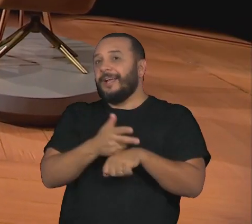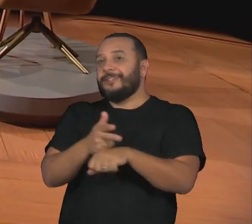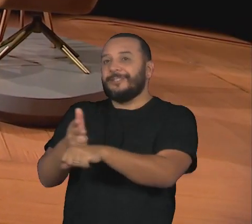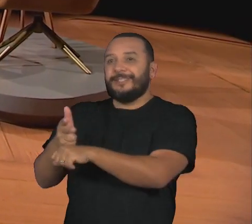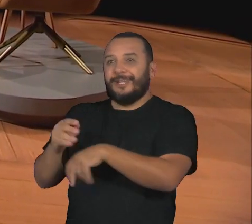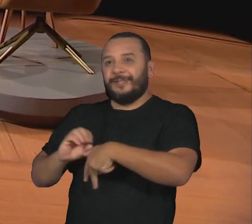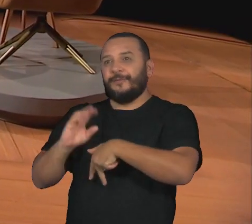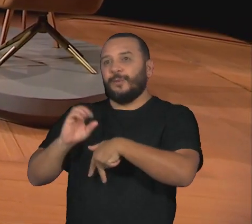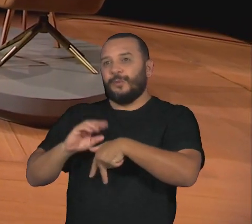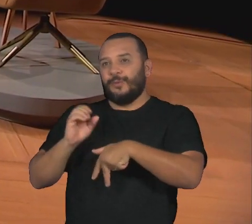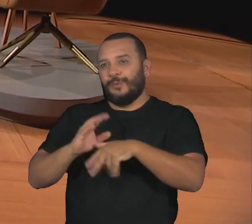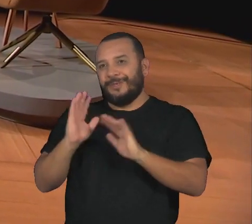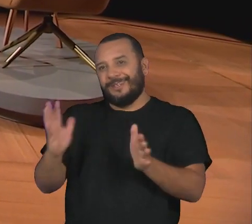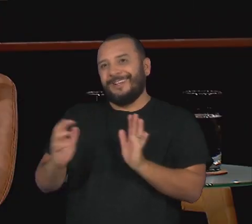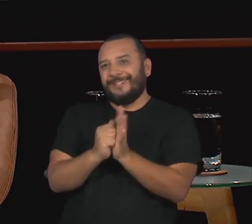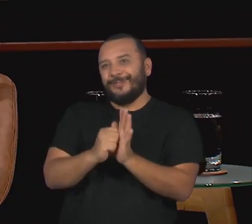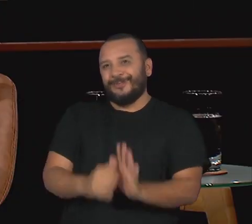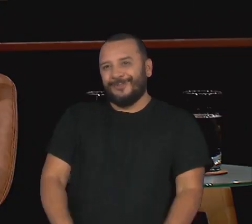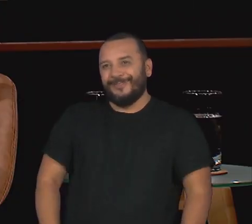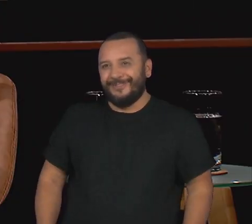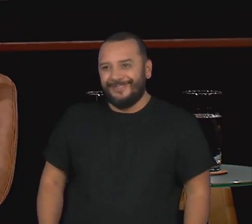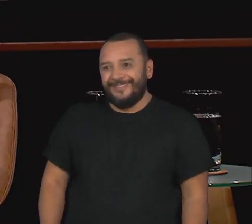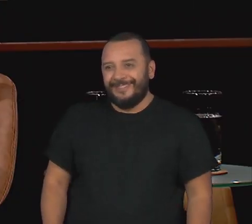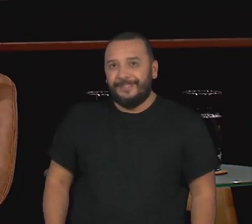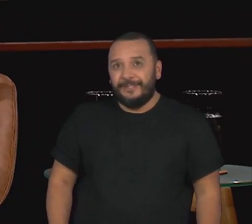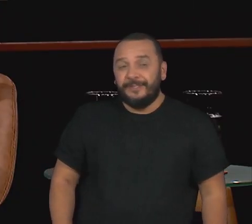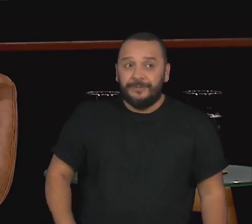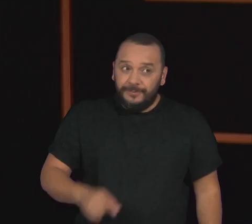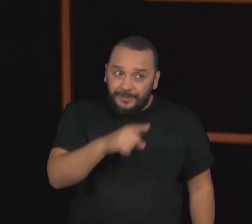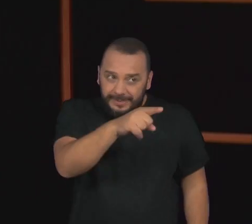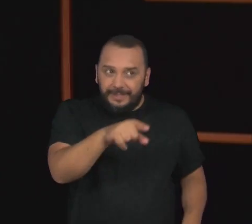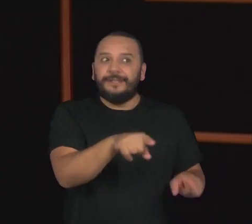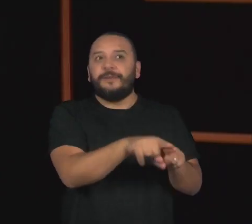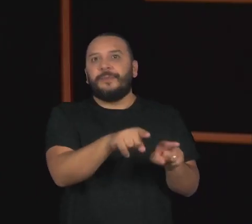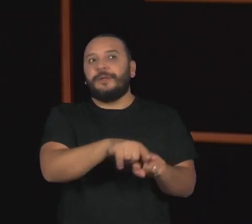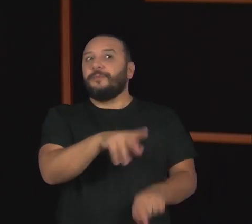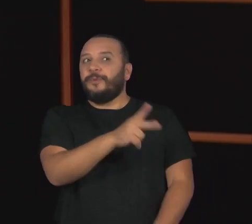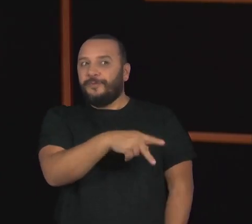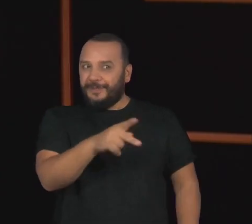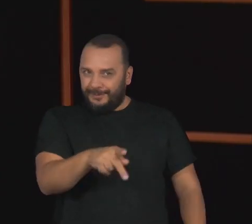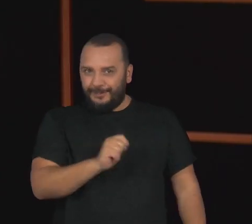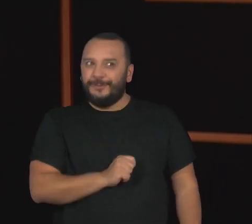genial. Documentado. Depois do Mundo da Lua, você fez também o Professor, né? Aí fiquei